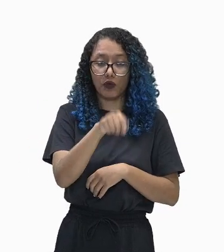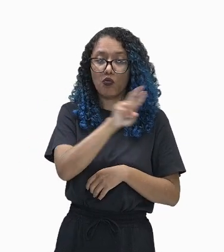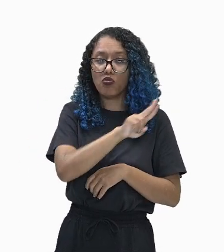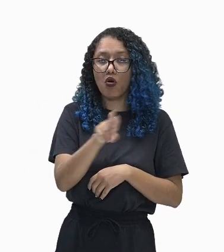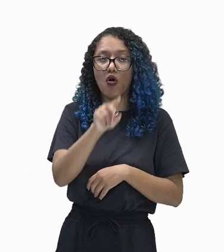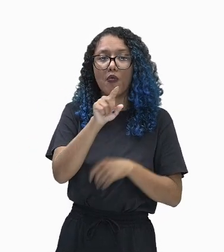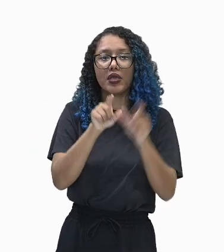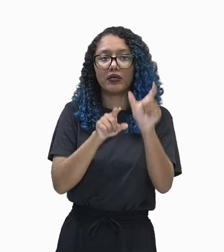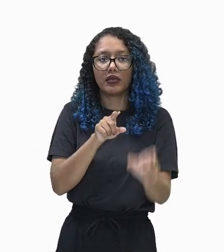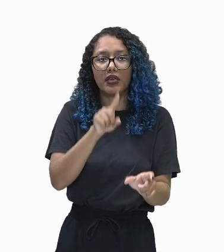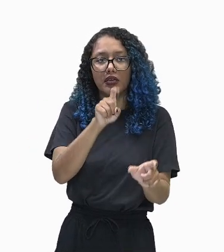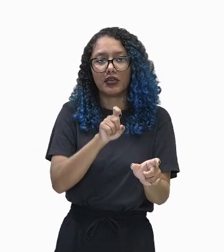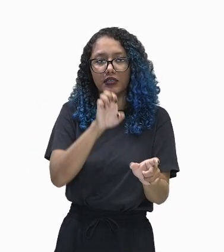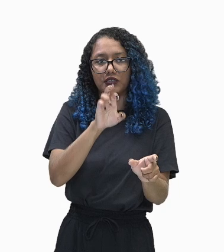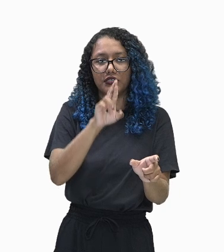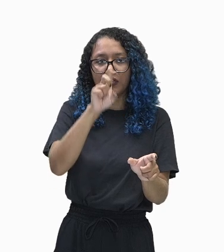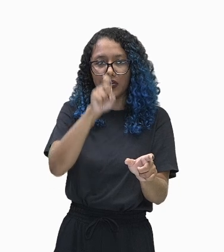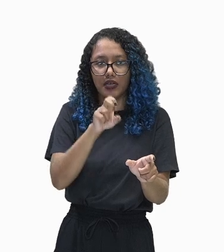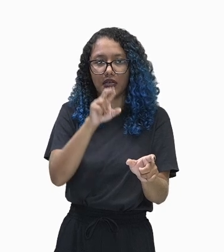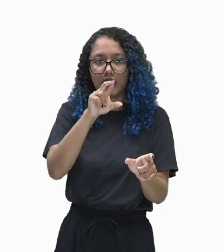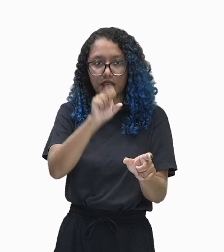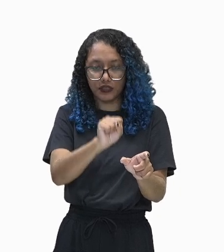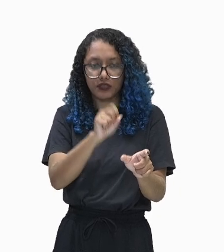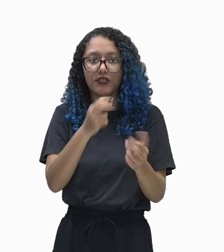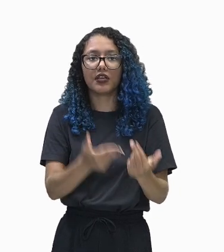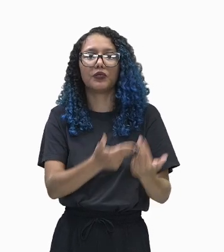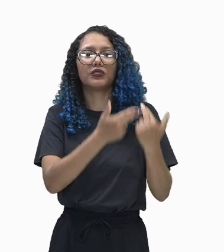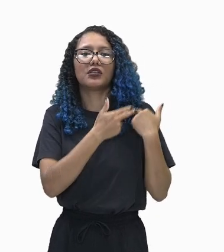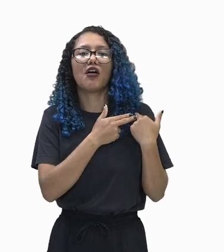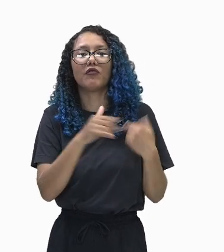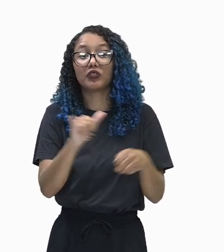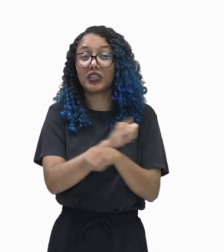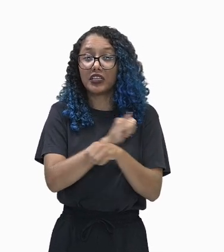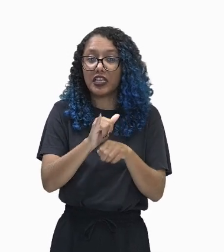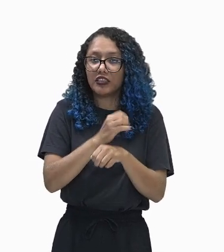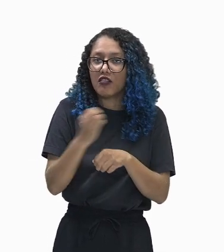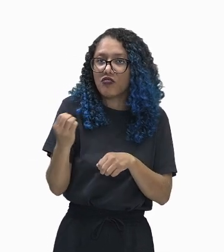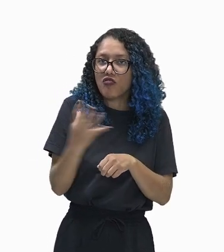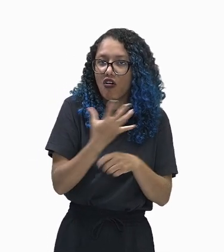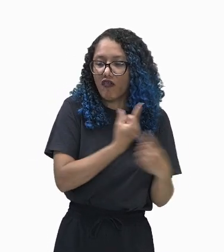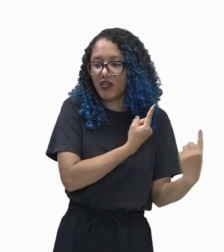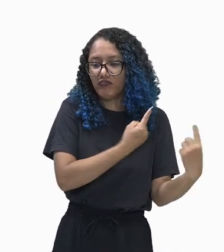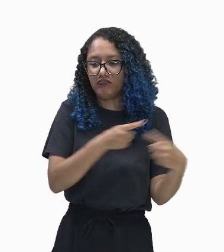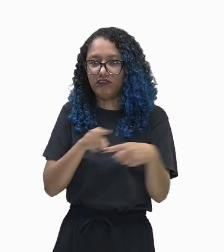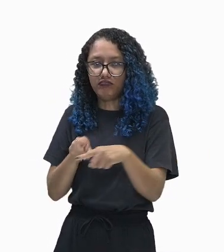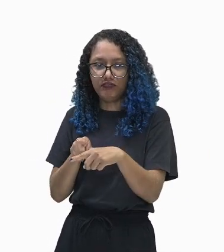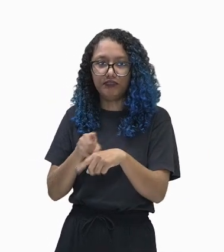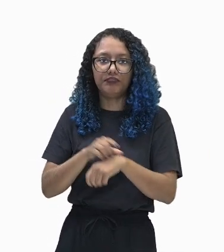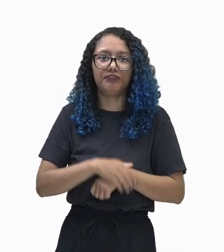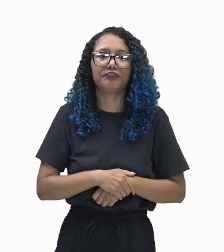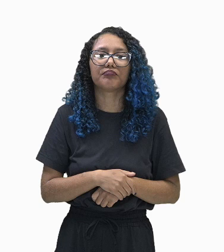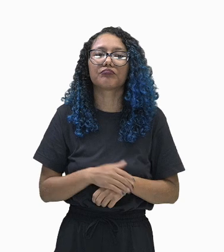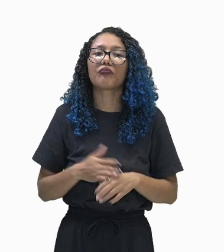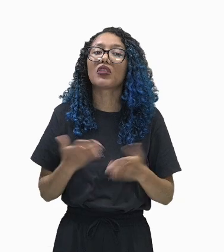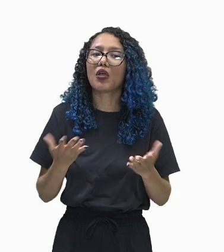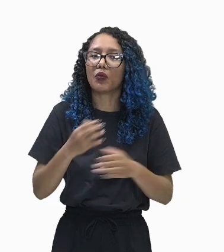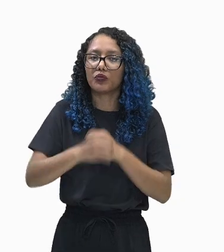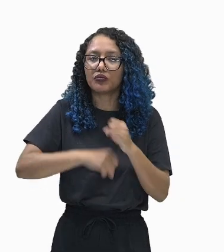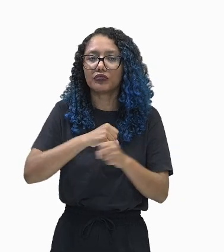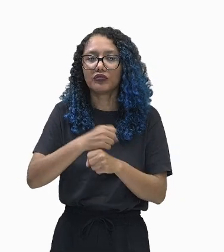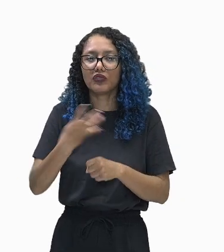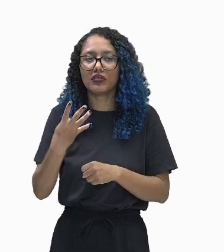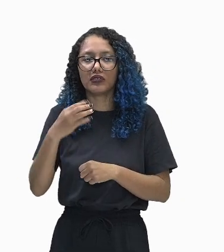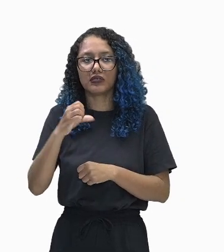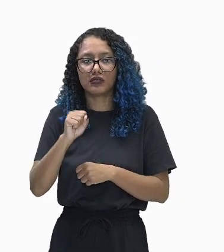que morreu, o responsável por uma nova ofensiva persa. Em 480 a.C.,